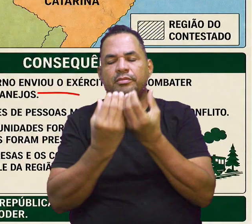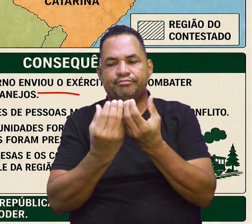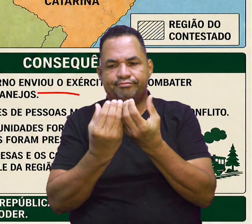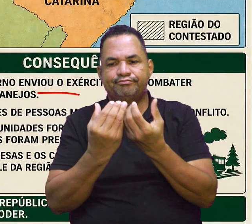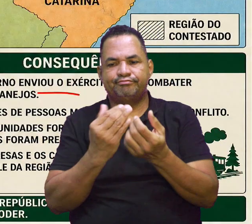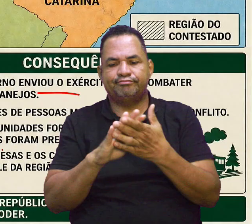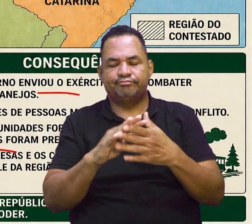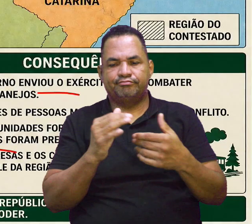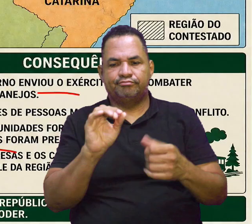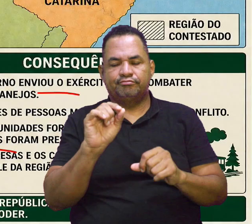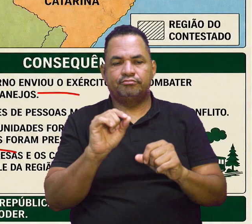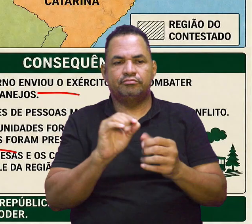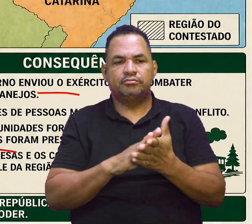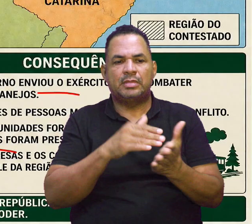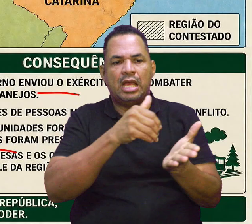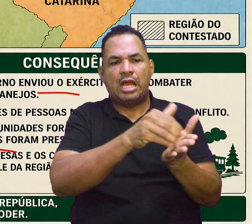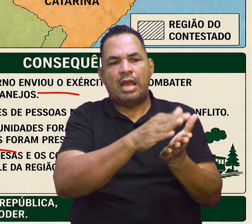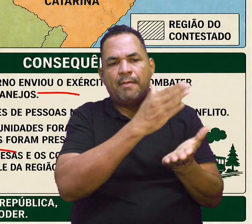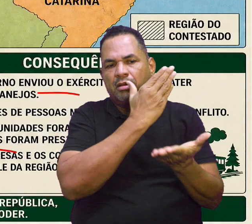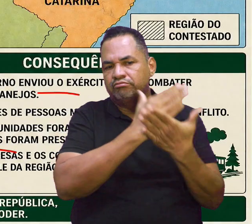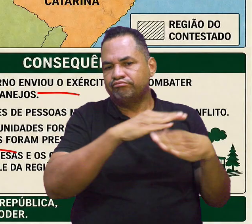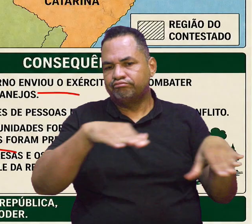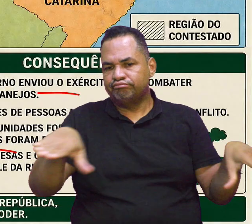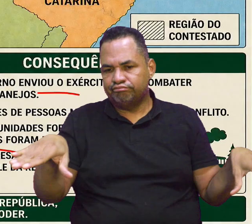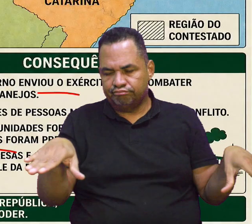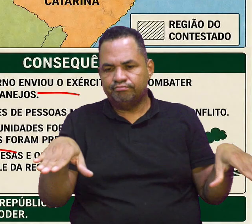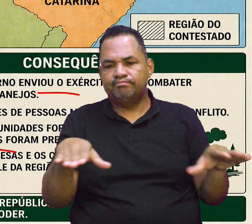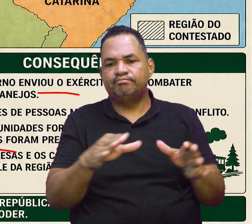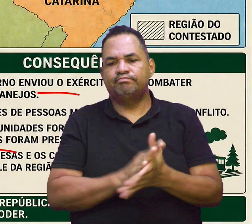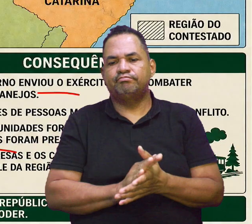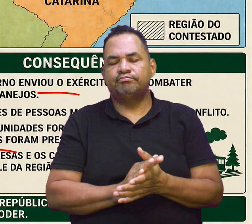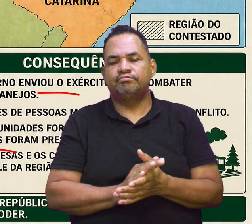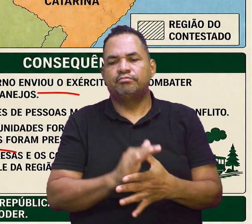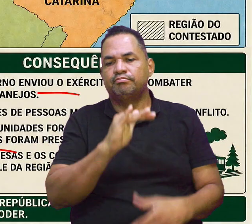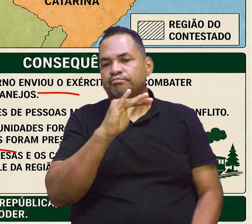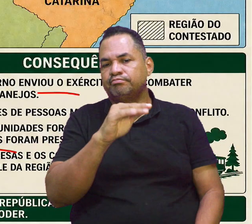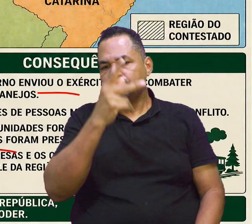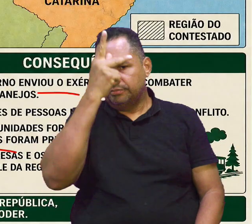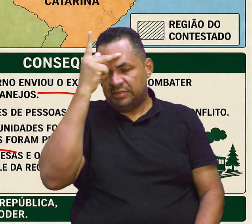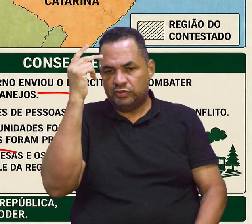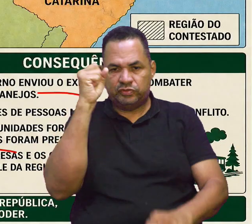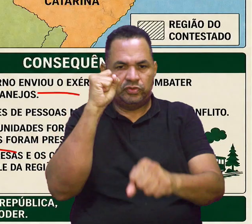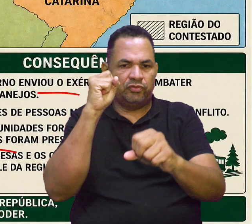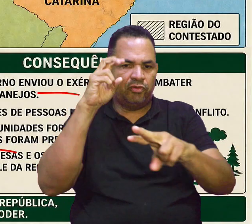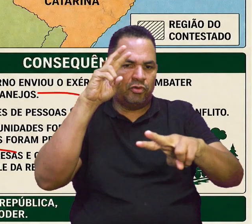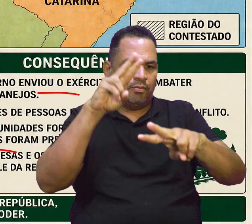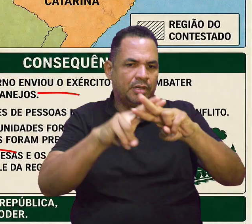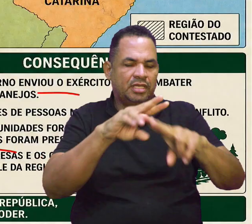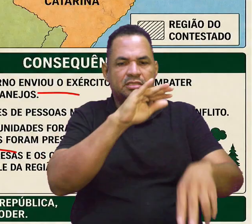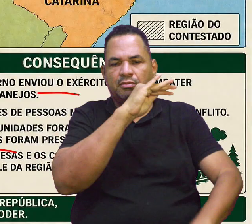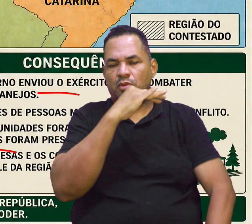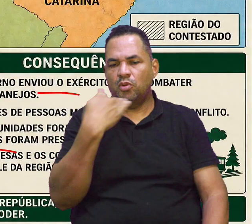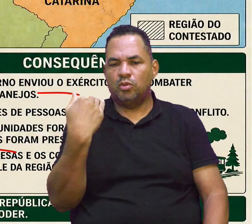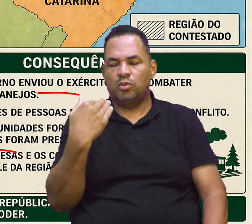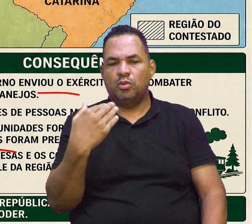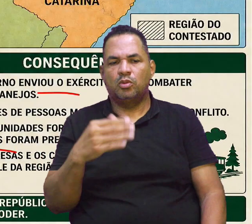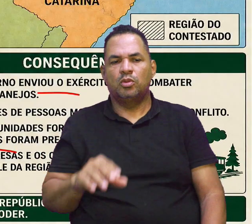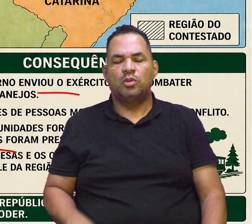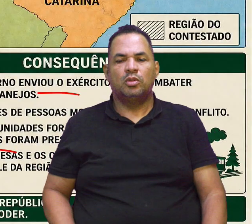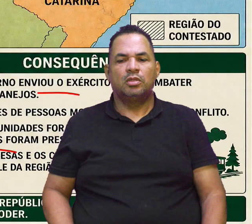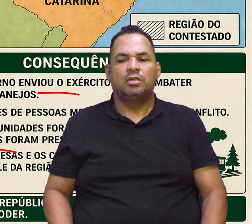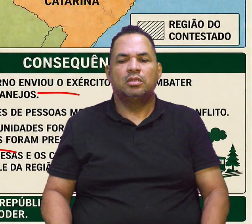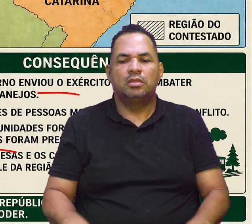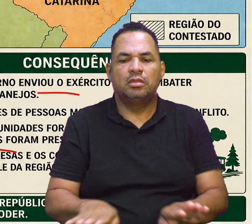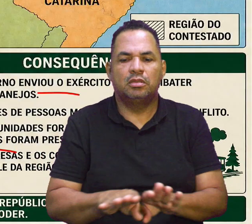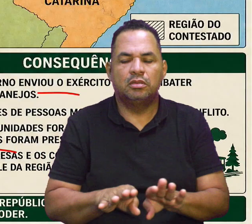elas foram destruídas e muitas pessoas foram presas. Os coronéis e as empresas, elas